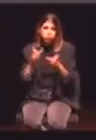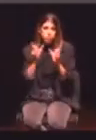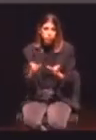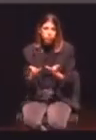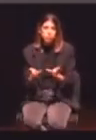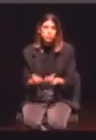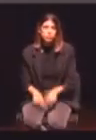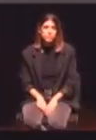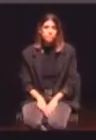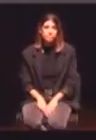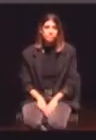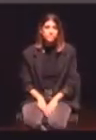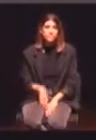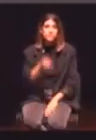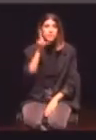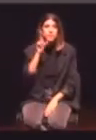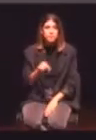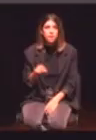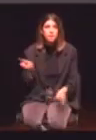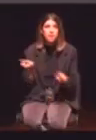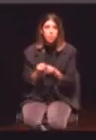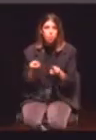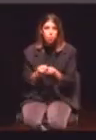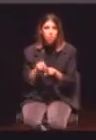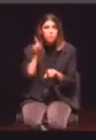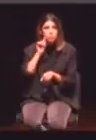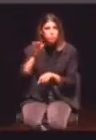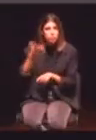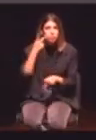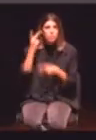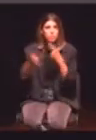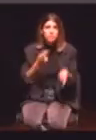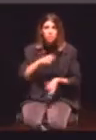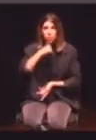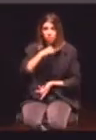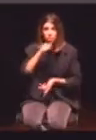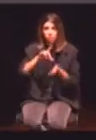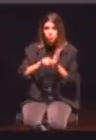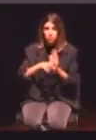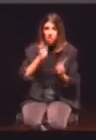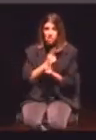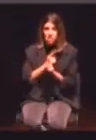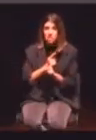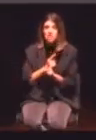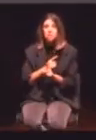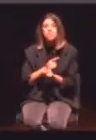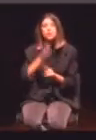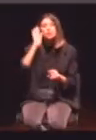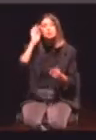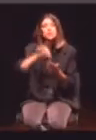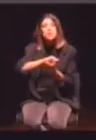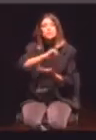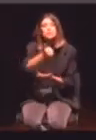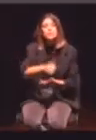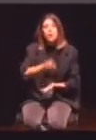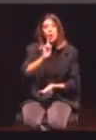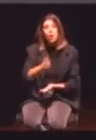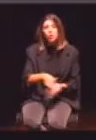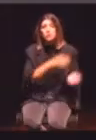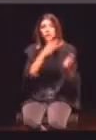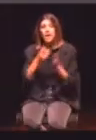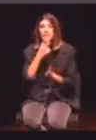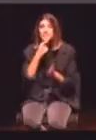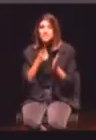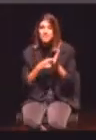de Lisboa. É igualmente fundamental que se faça uma avaliação permanente deste projeto para saber quais os resultados e a necessidade de